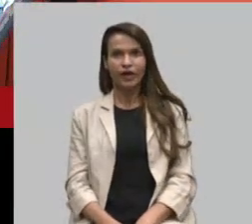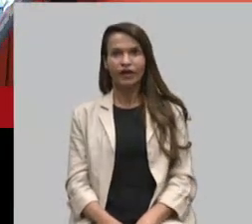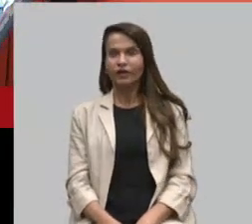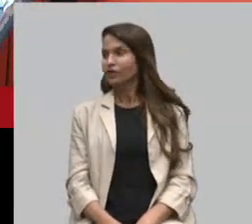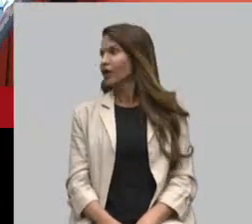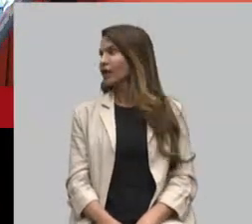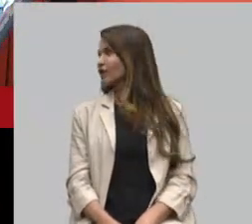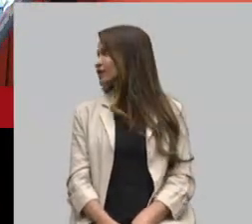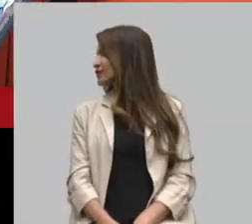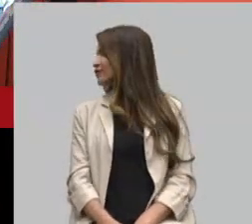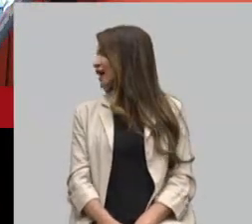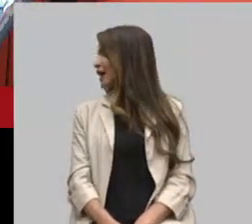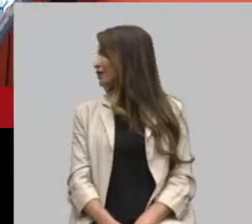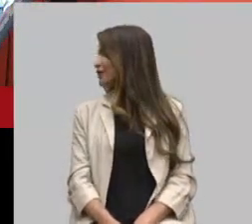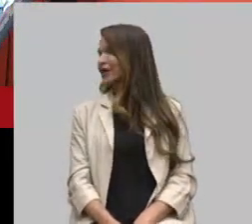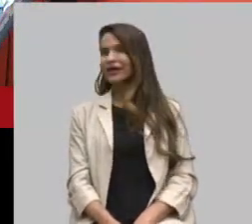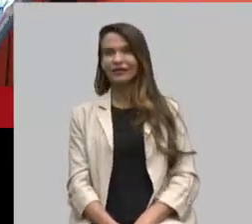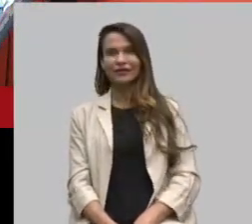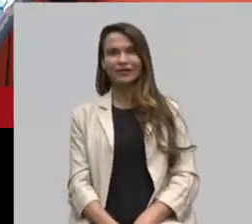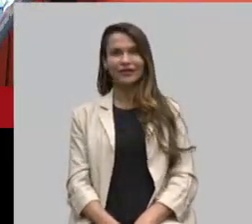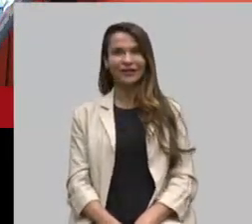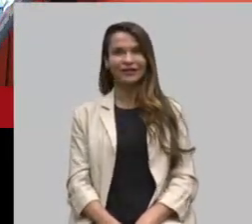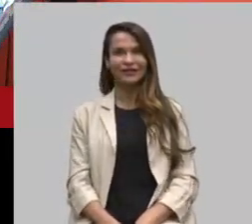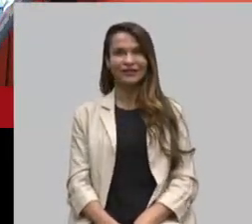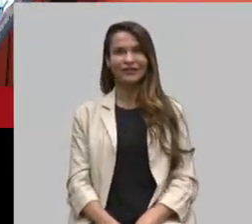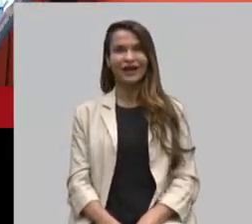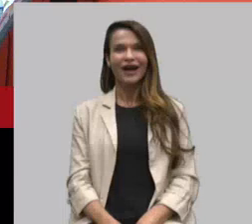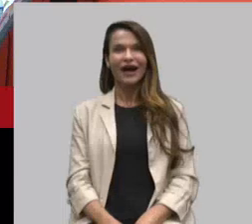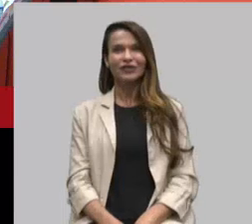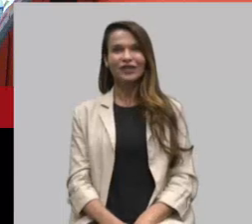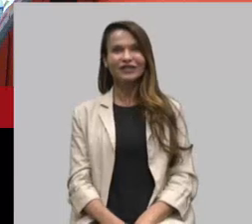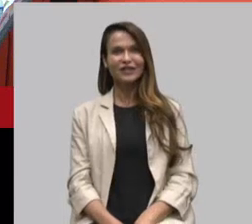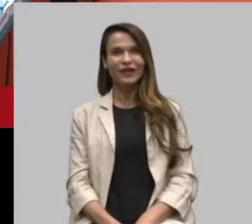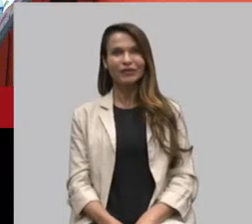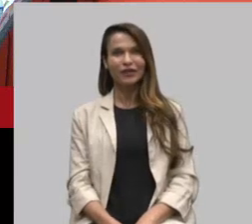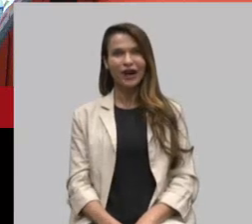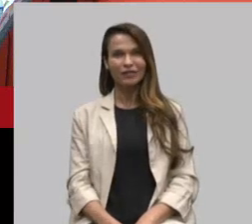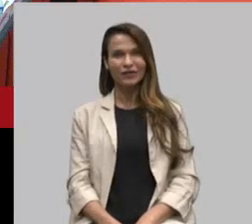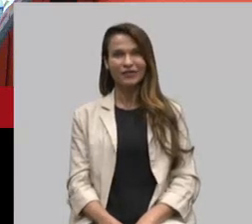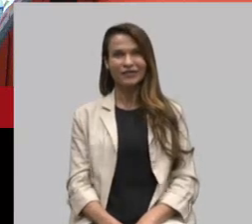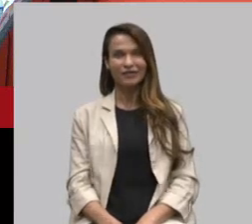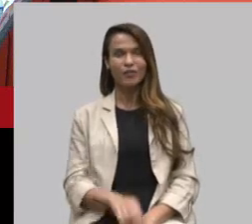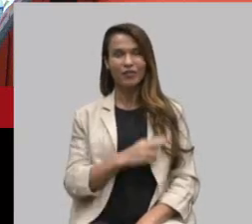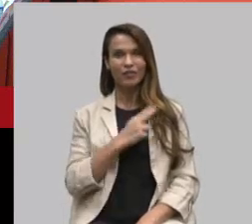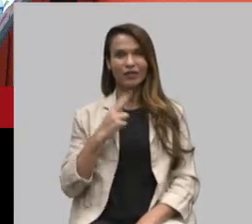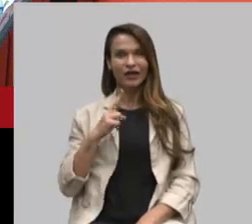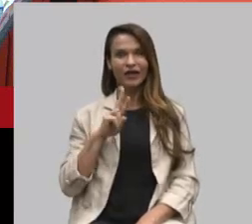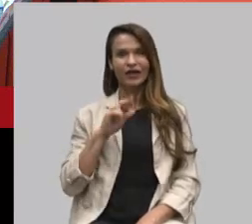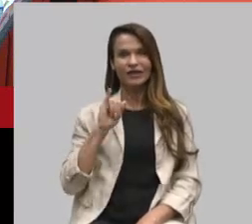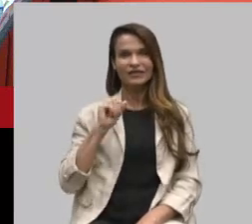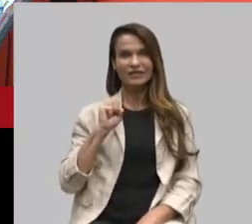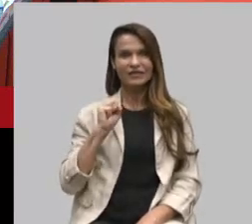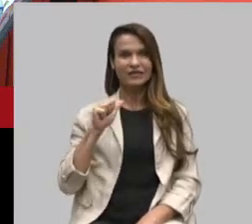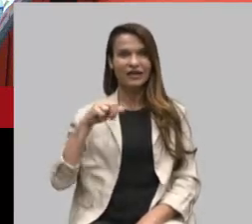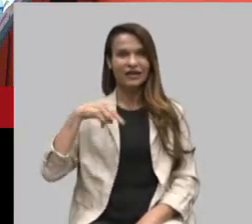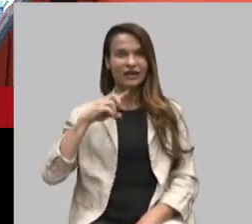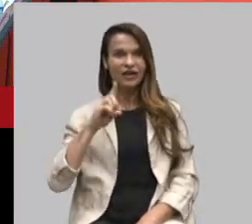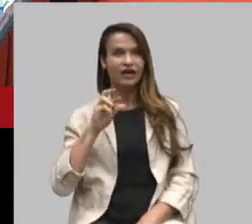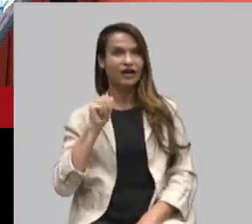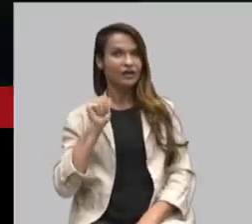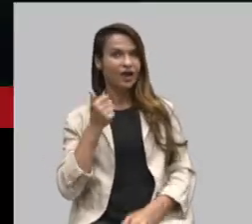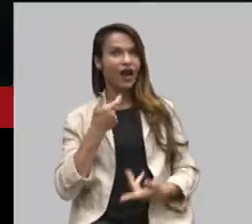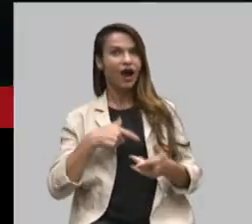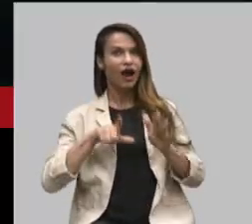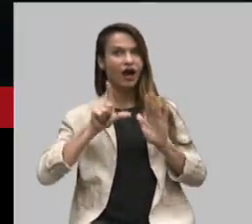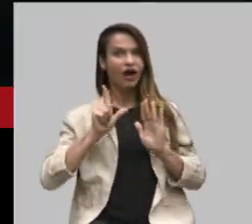Obrigado pode falar não Dev declar meu nome é is and só um minuto antes declaro encerrada